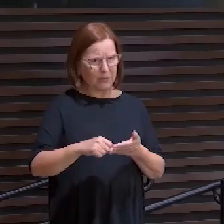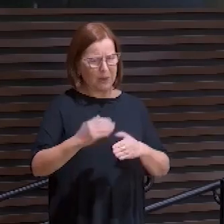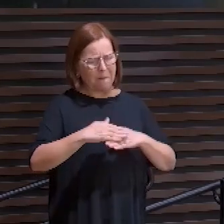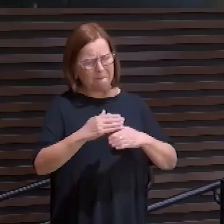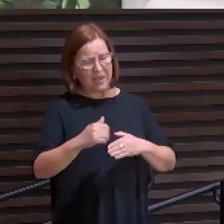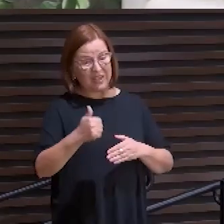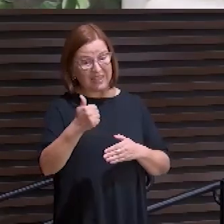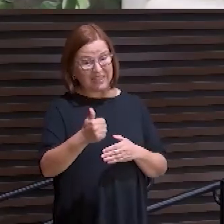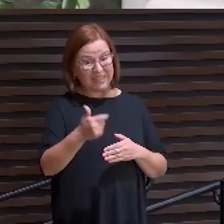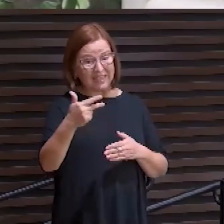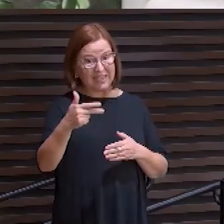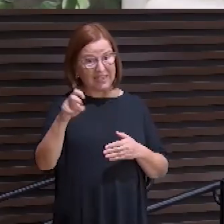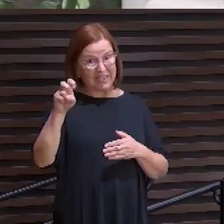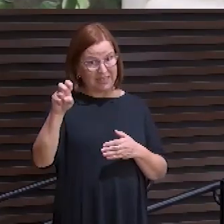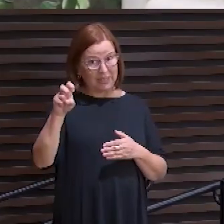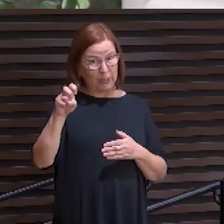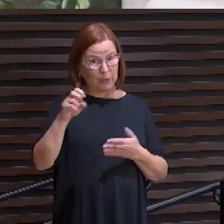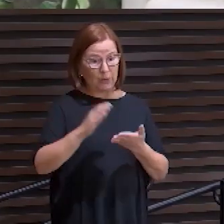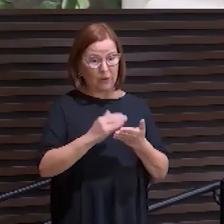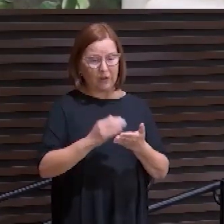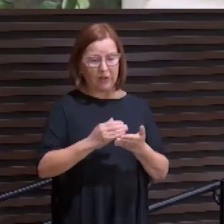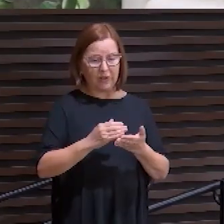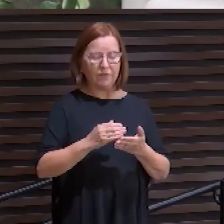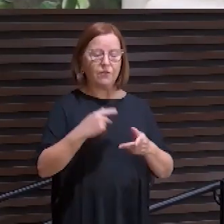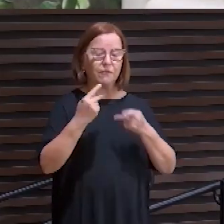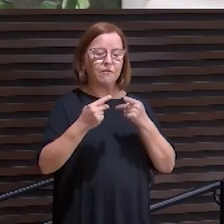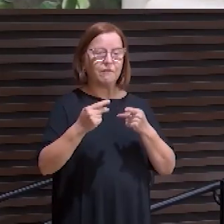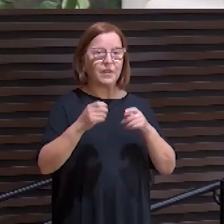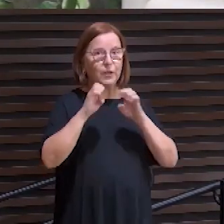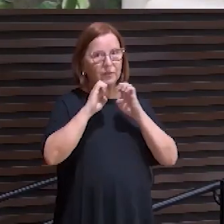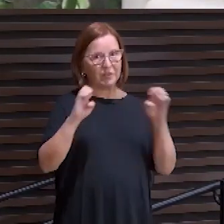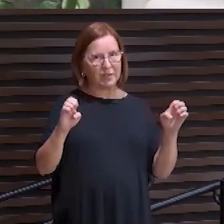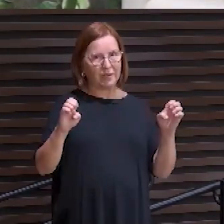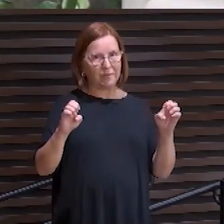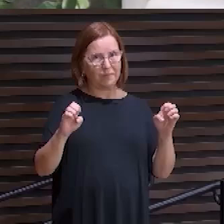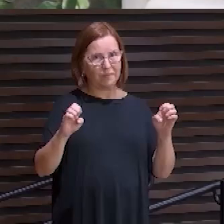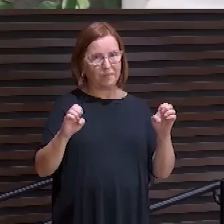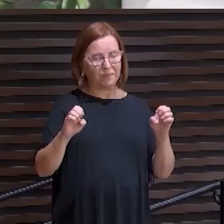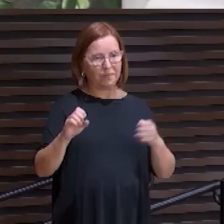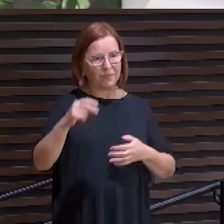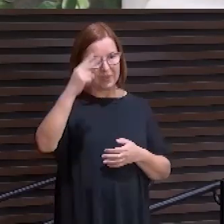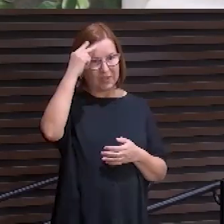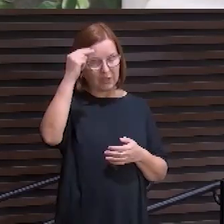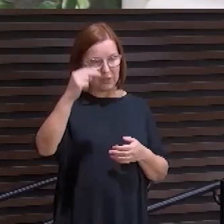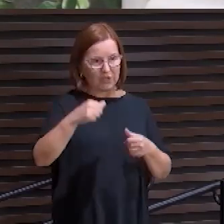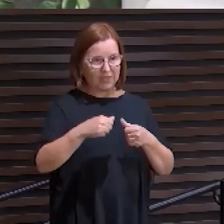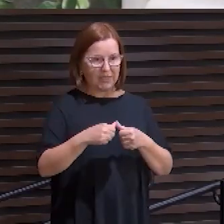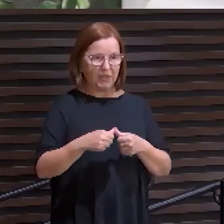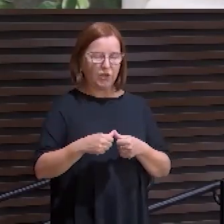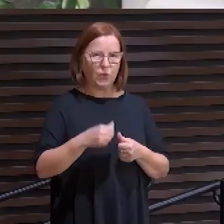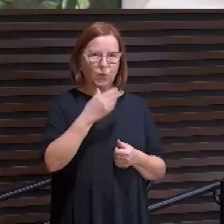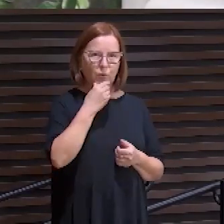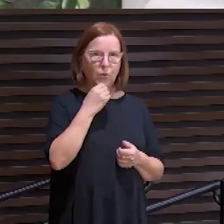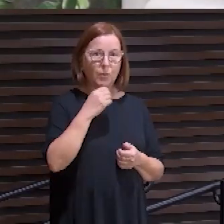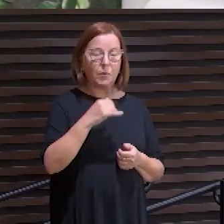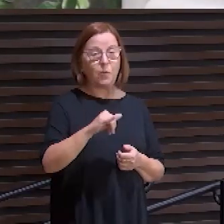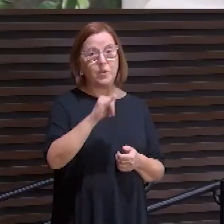livros de mérito do Evangelho. A história de Jonathan Edwards é um